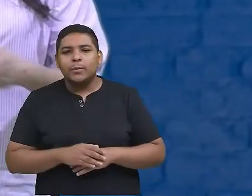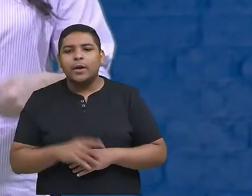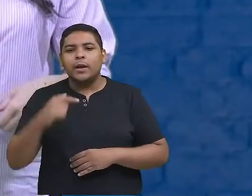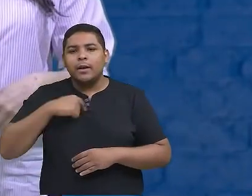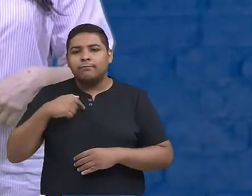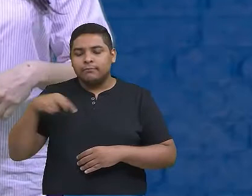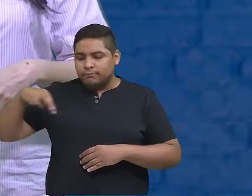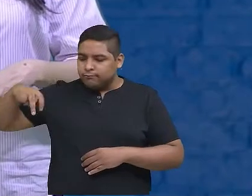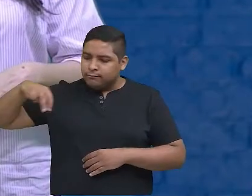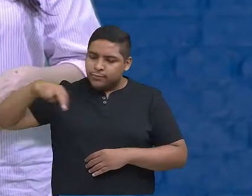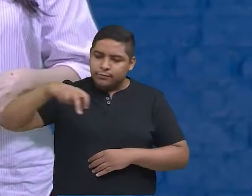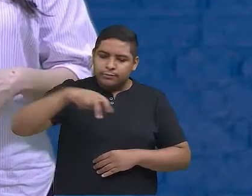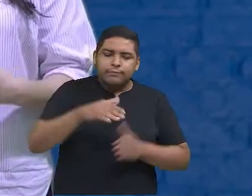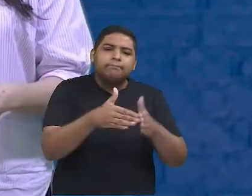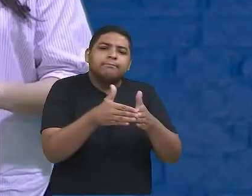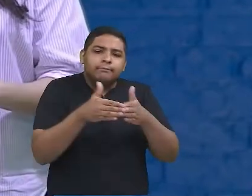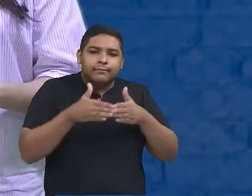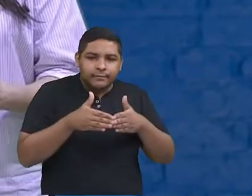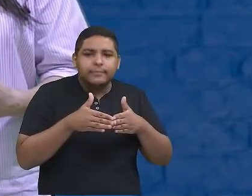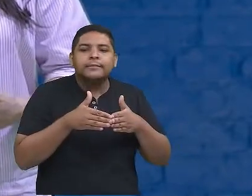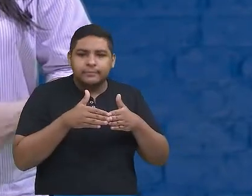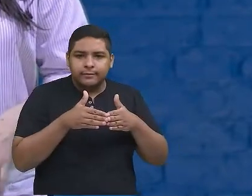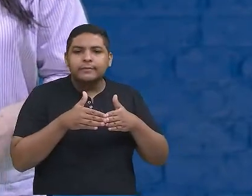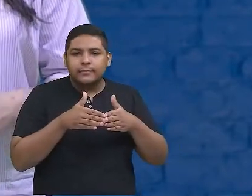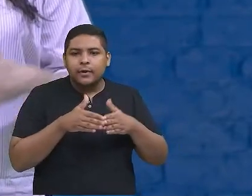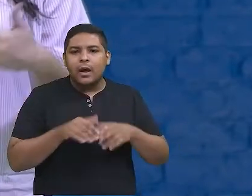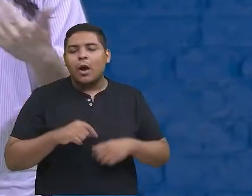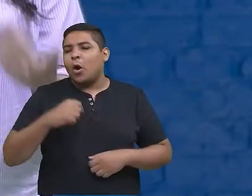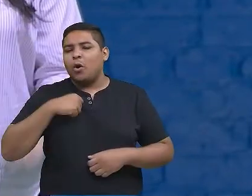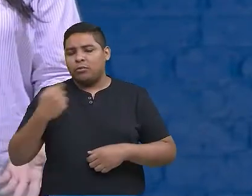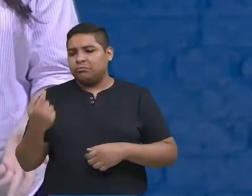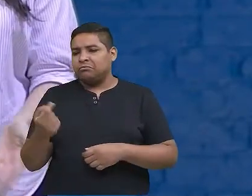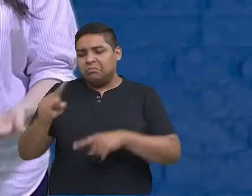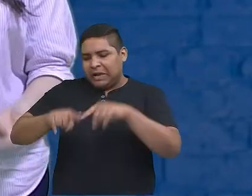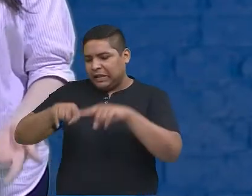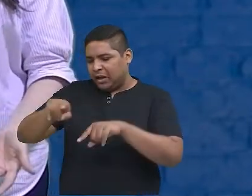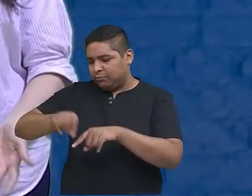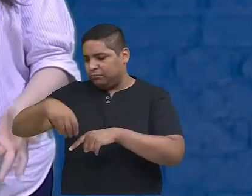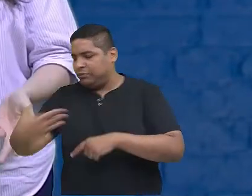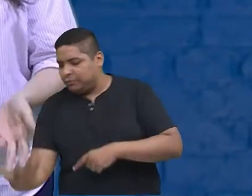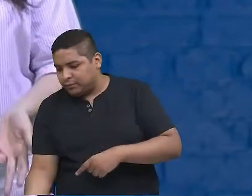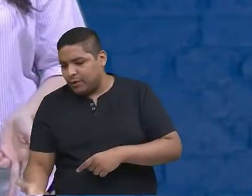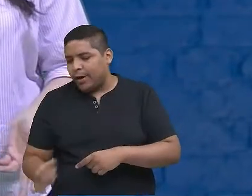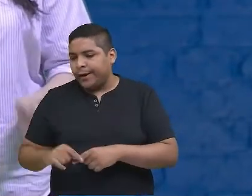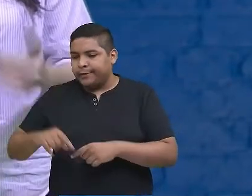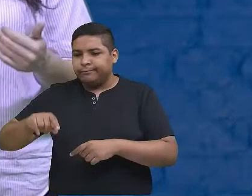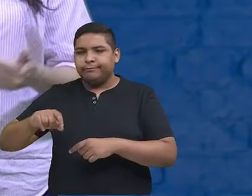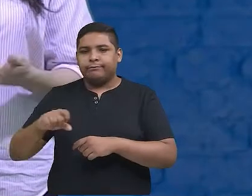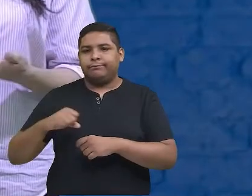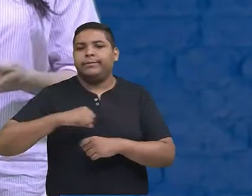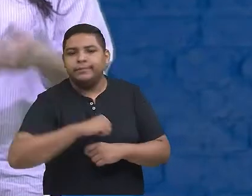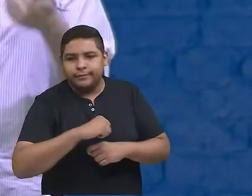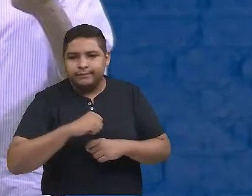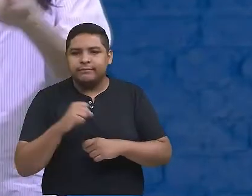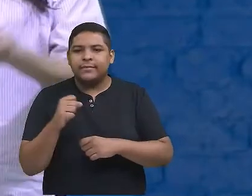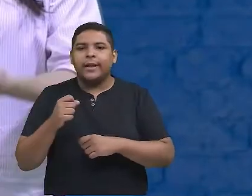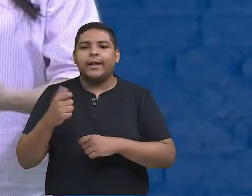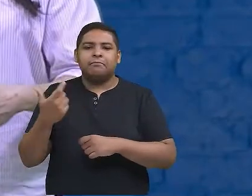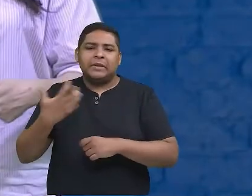né? Pedir desculpa quando cair algum objeto, a gente bater em alguém sem querer, ok? Isso é